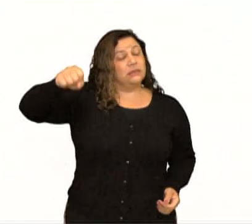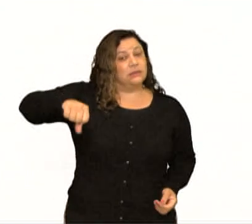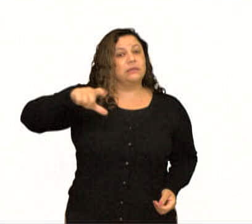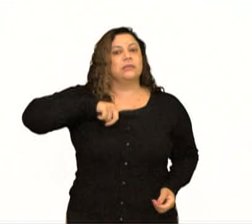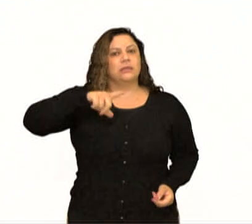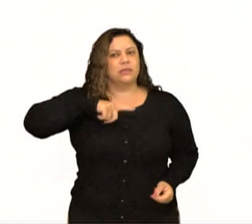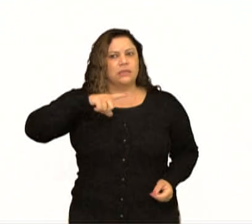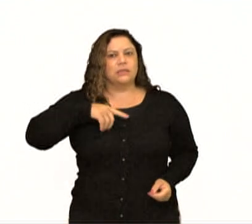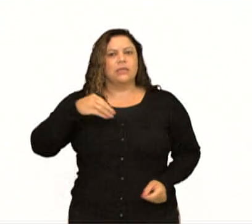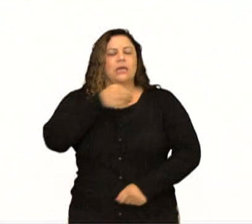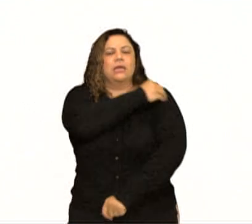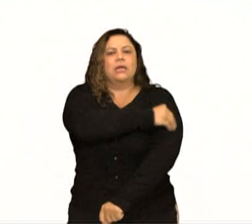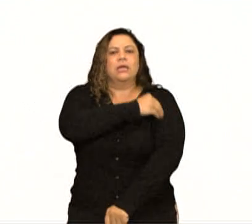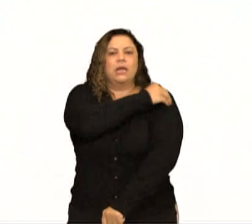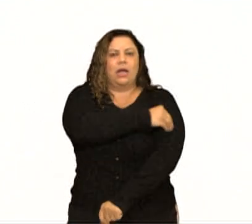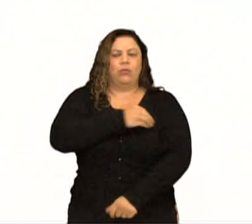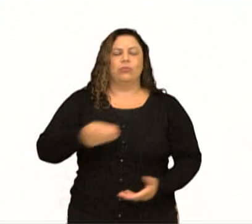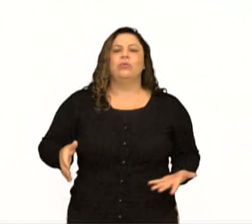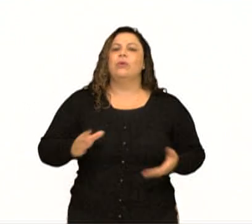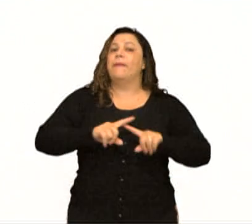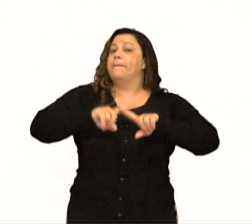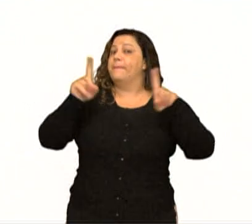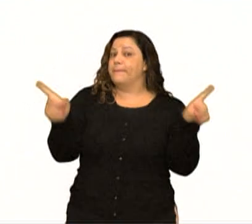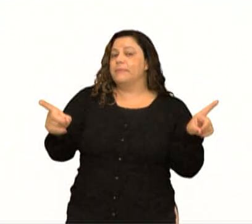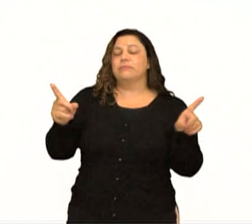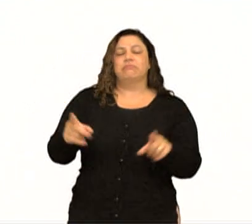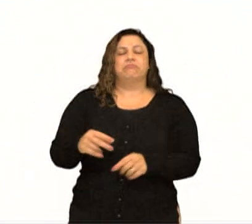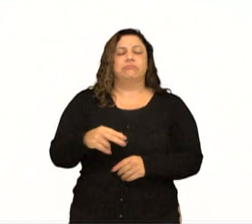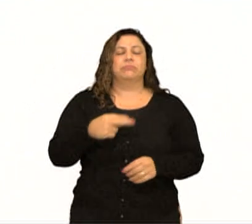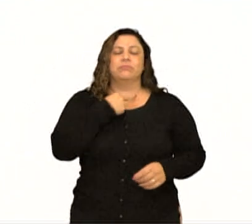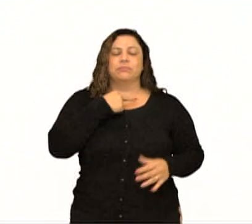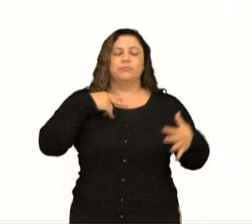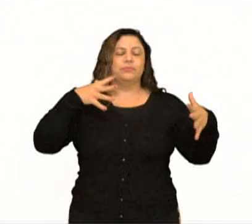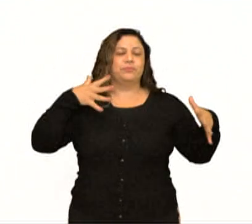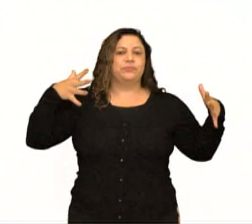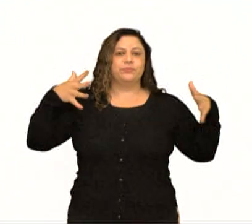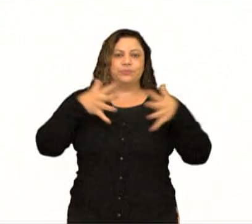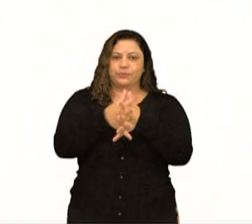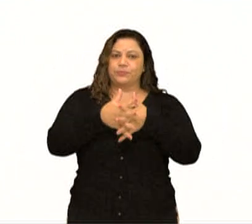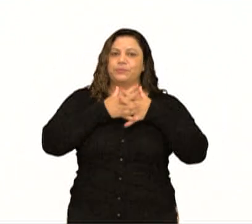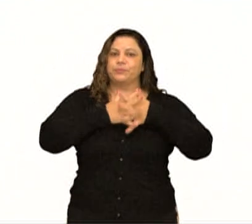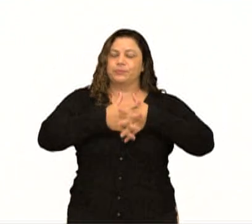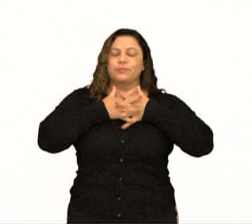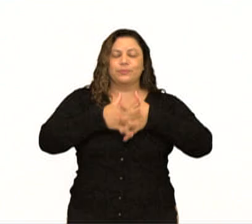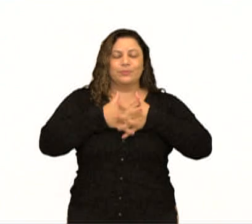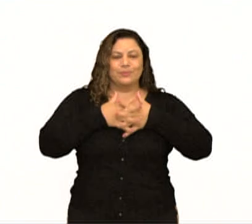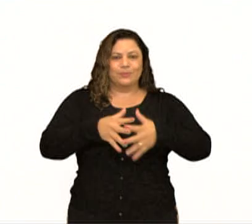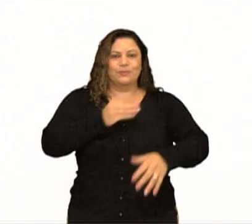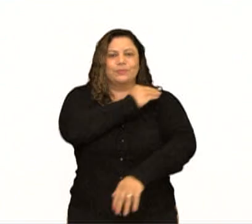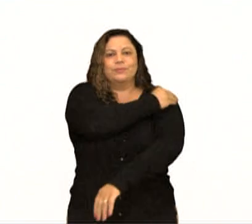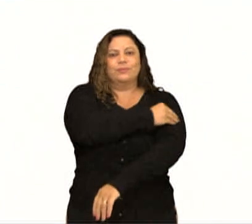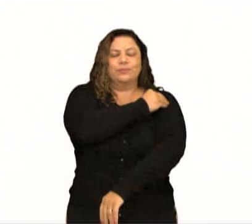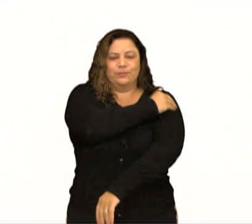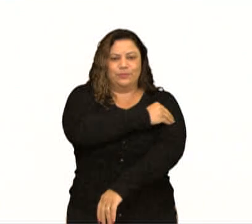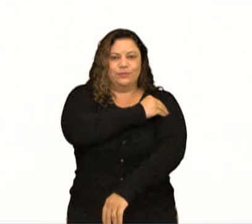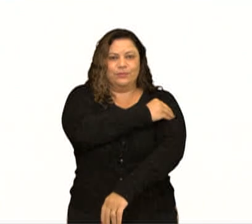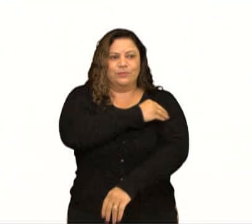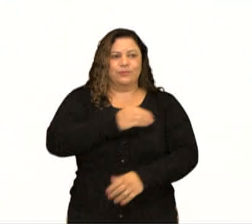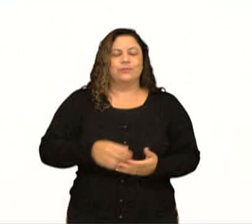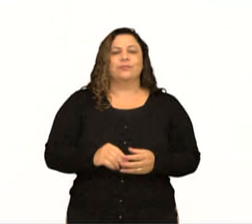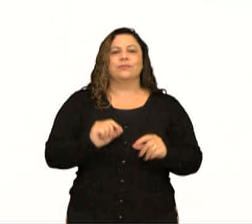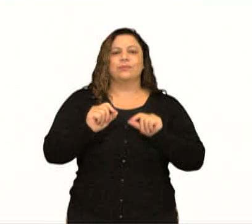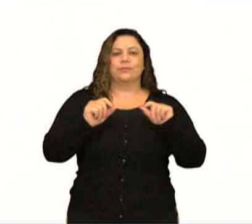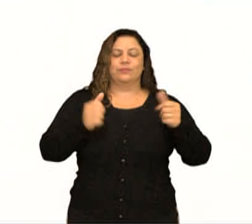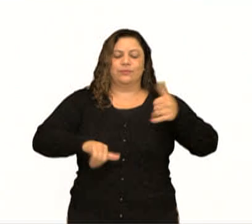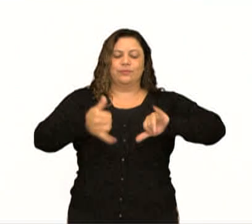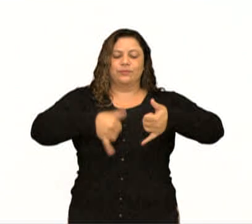álcool insaturado, tá? Mas não podemos confundir os álcools insaturados com a função